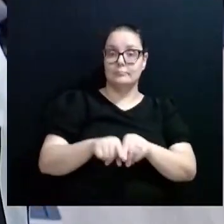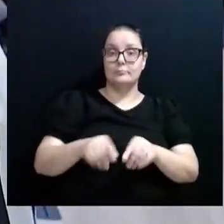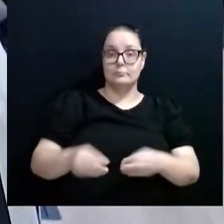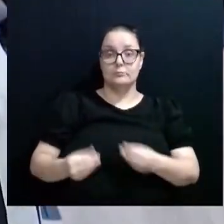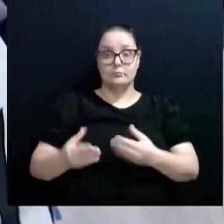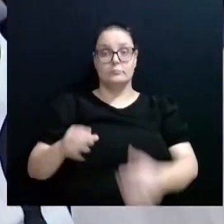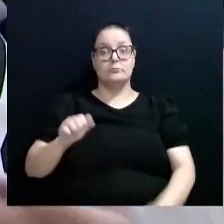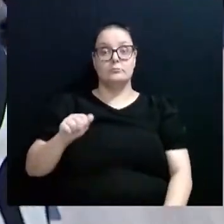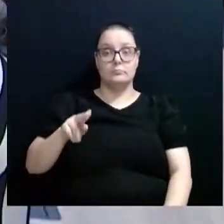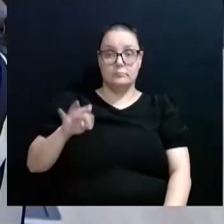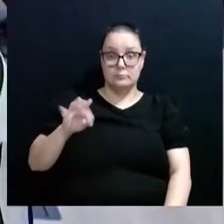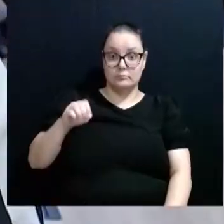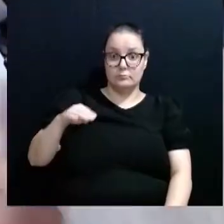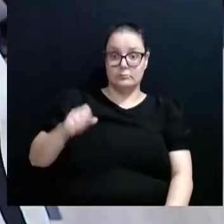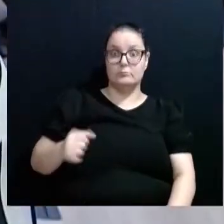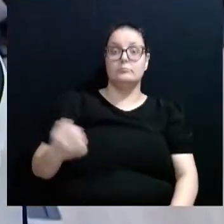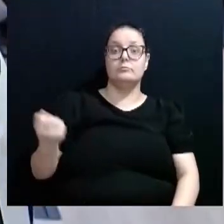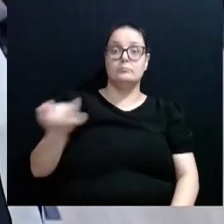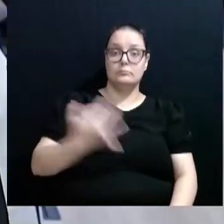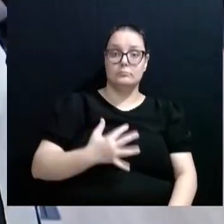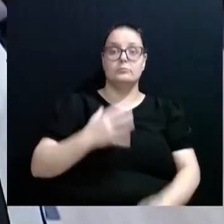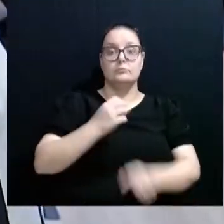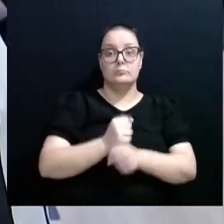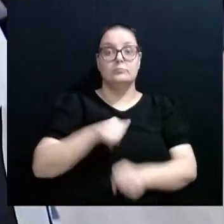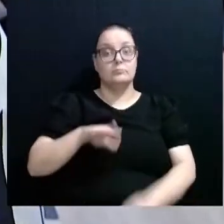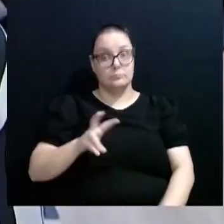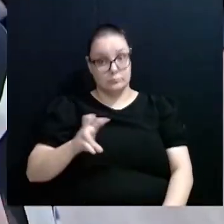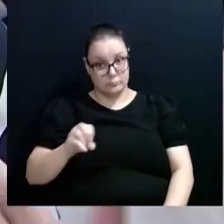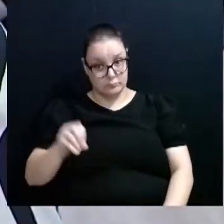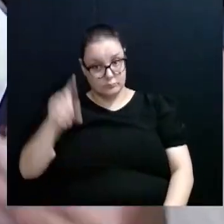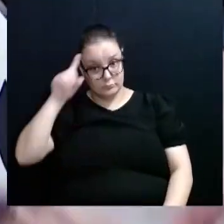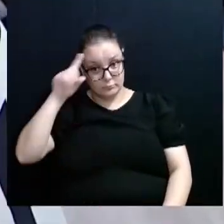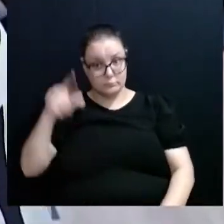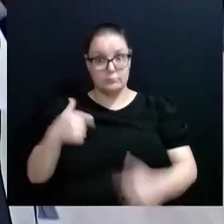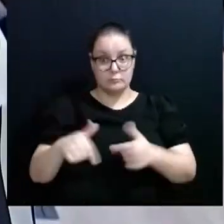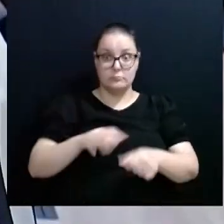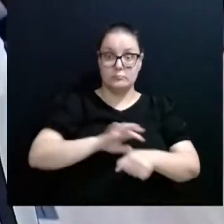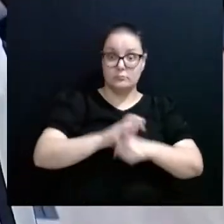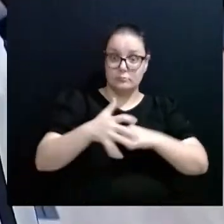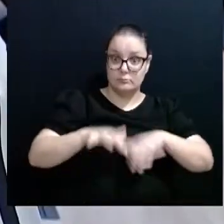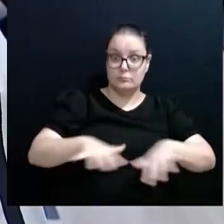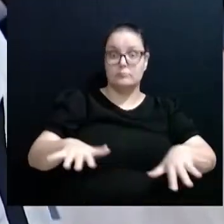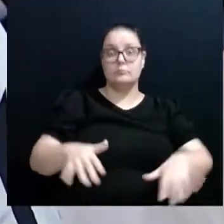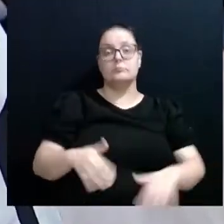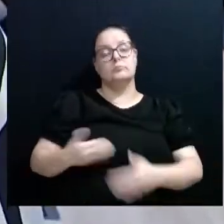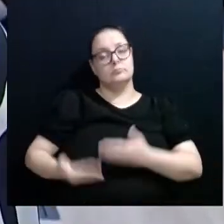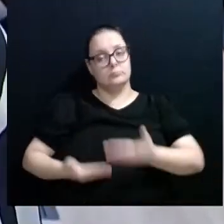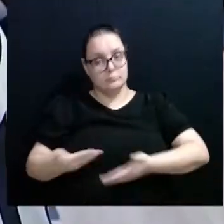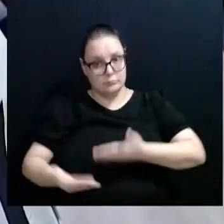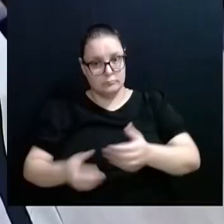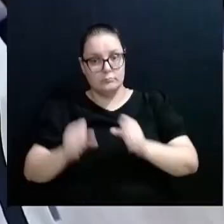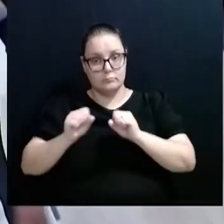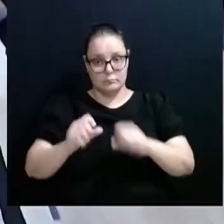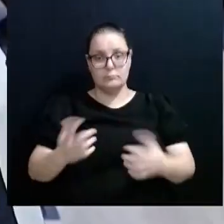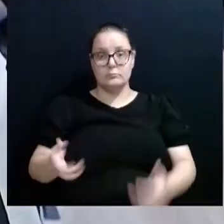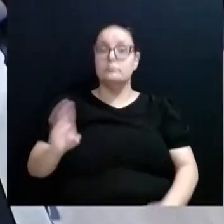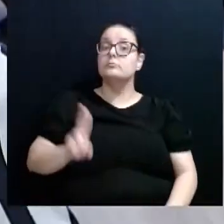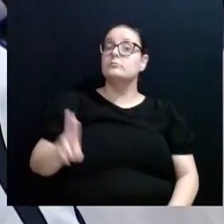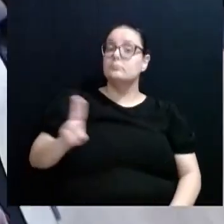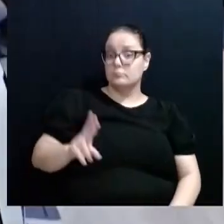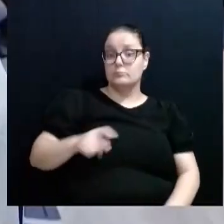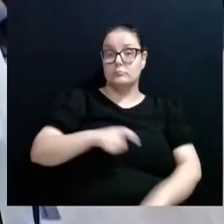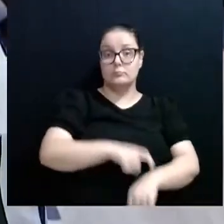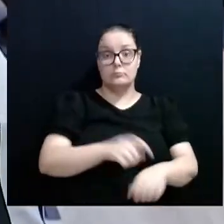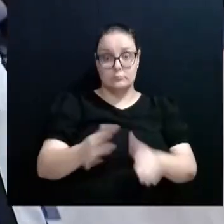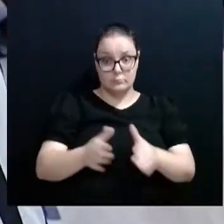contagem de tempo de mais de 500 dias trabalhados durante a pandemia, para que os servidores possam utilizar esse tempo para aquisição